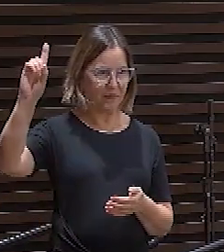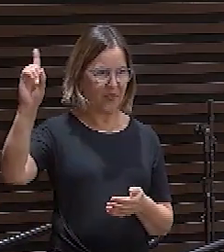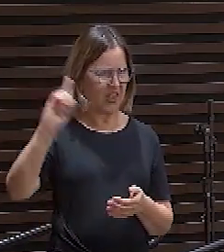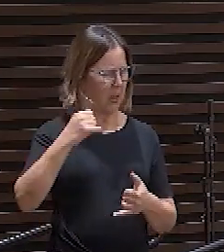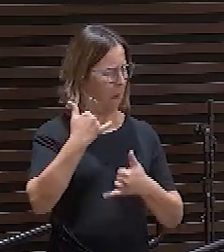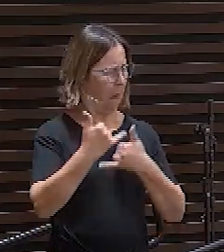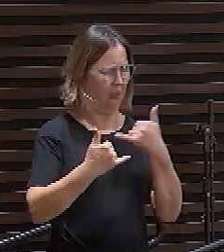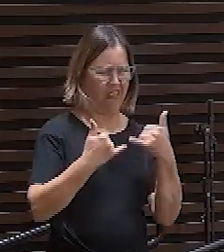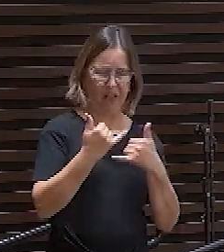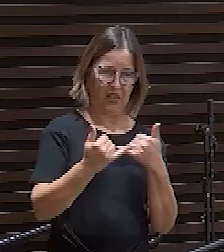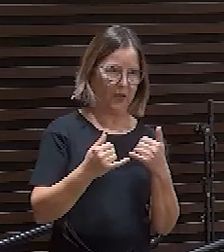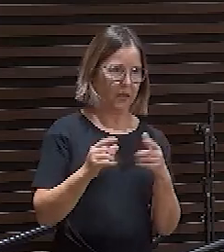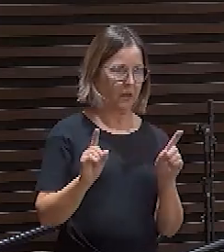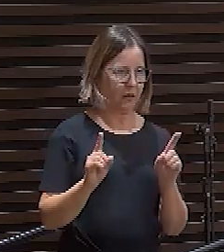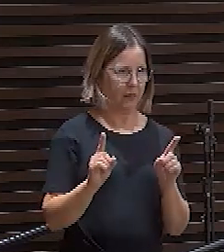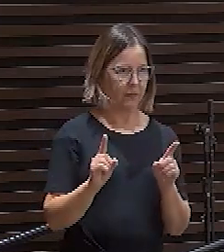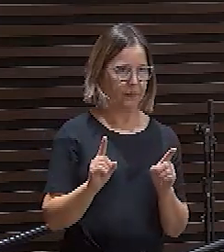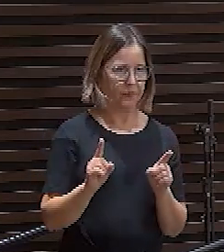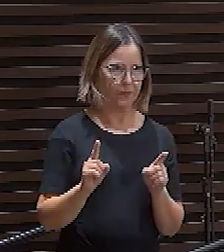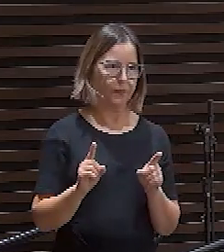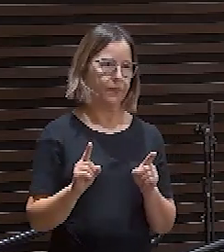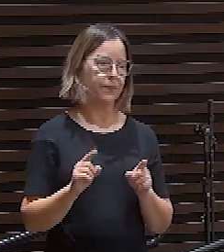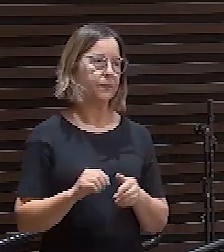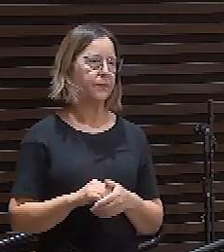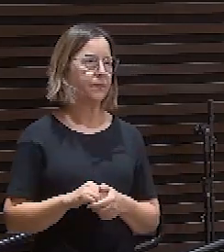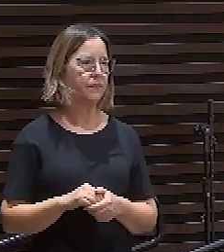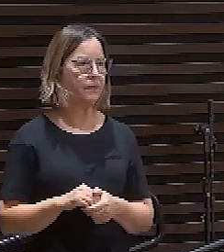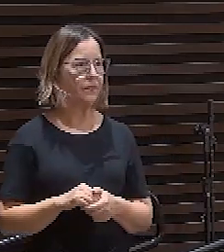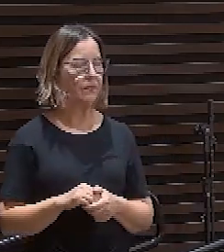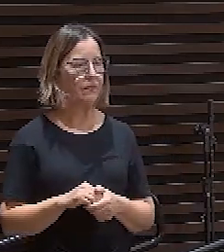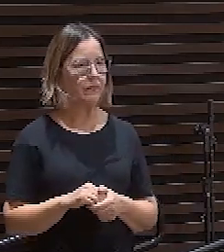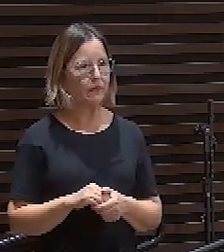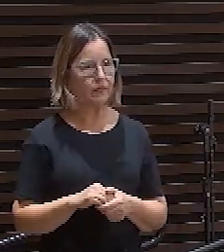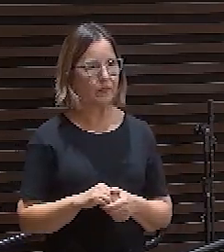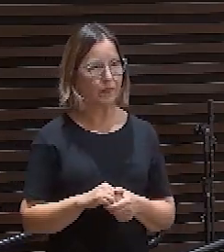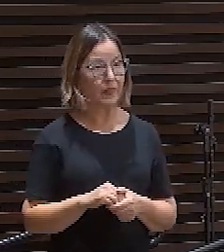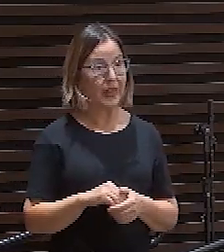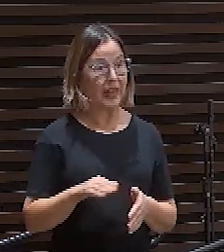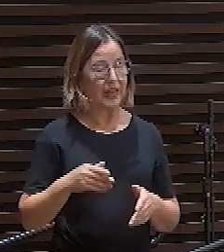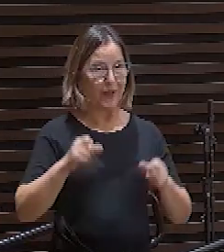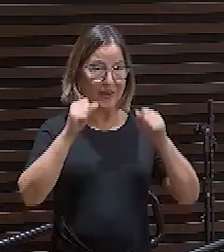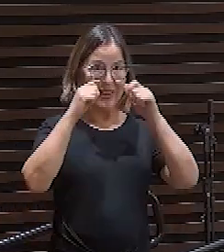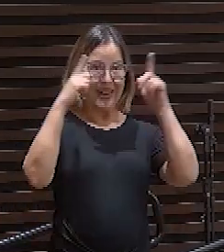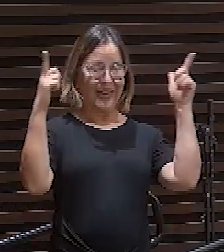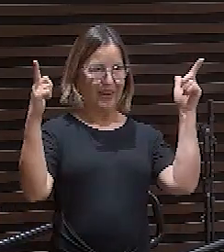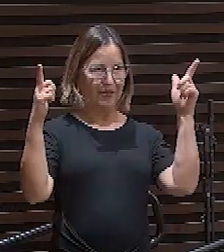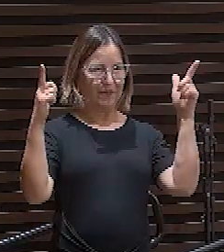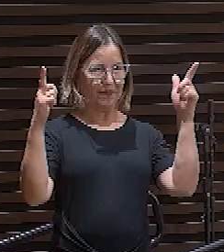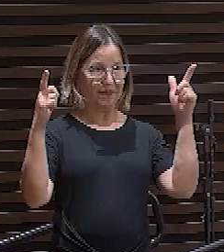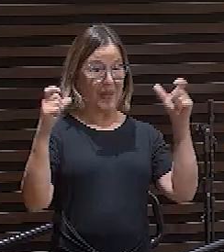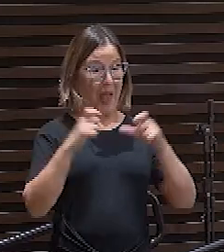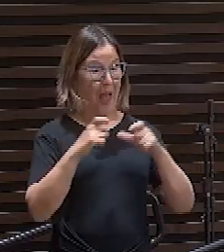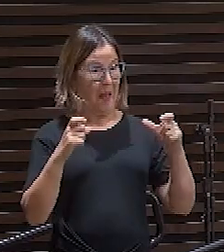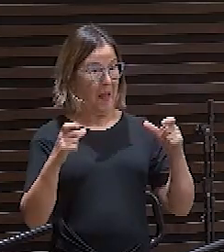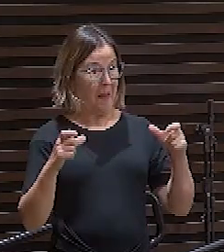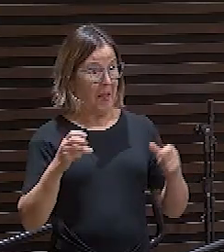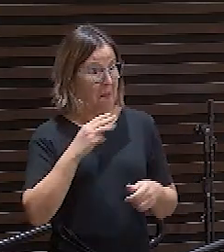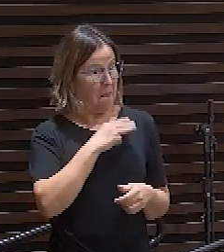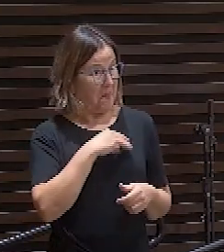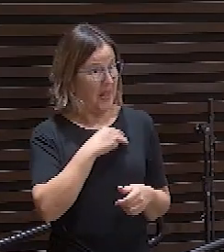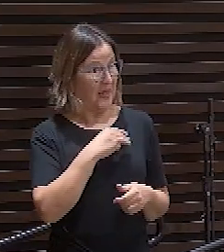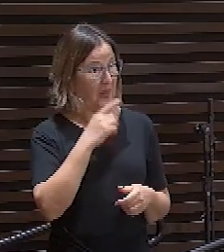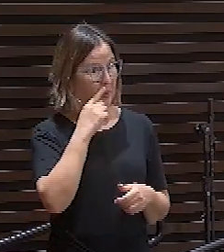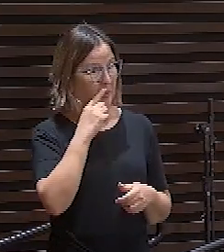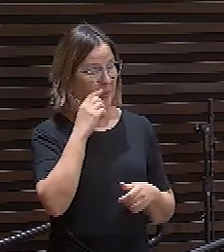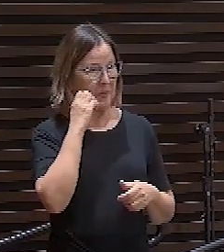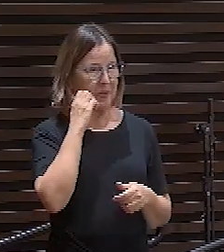Não faça isso, não minimize isso, né? Então fica claro que a maior missão dos pais e a melhor herança